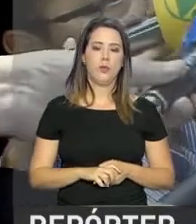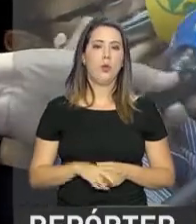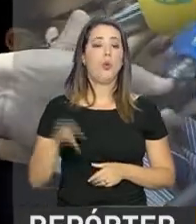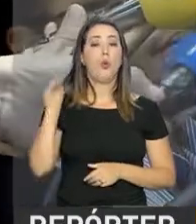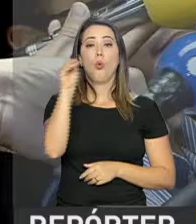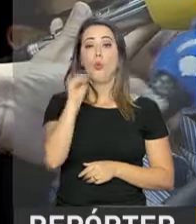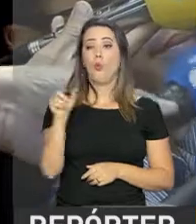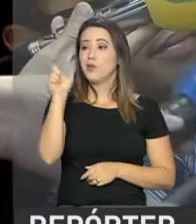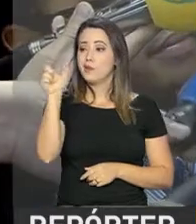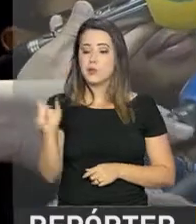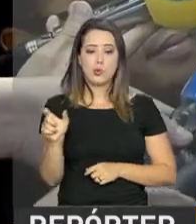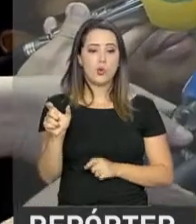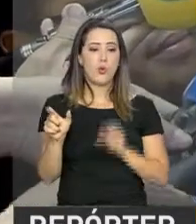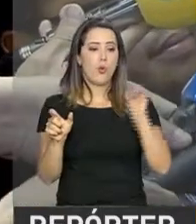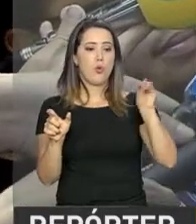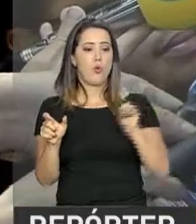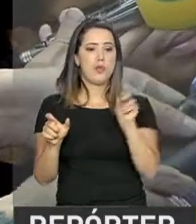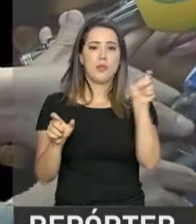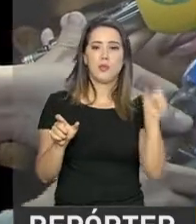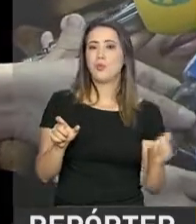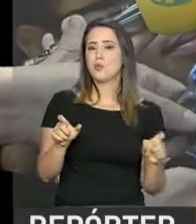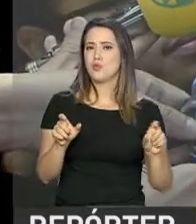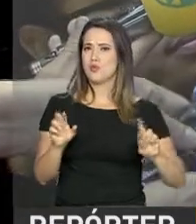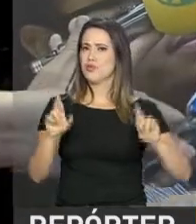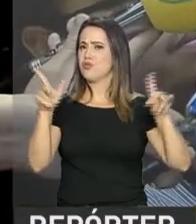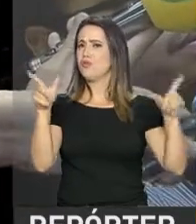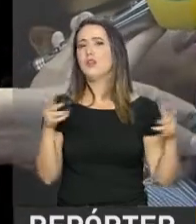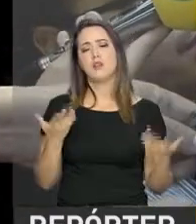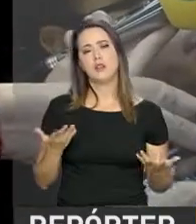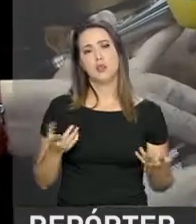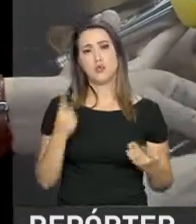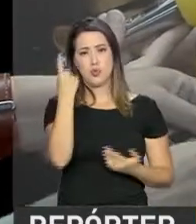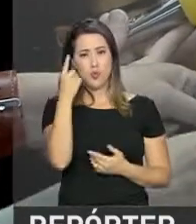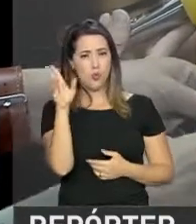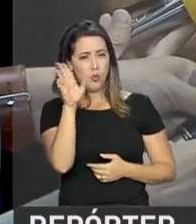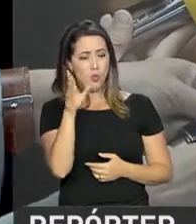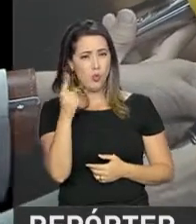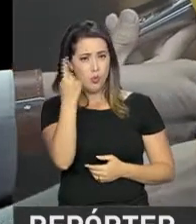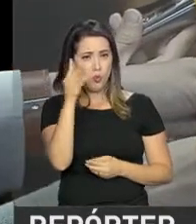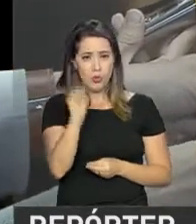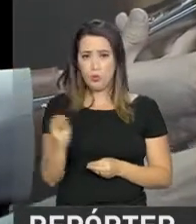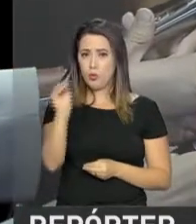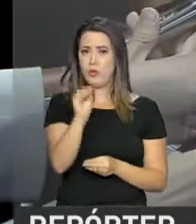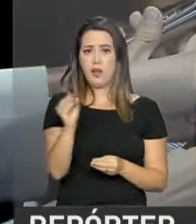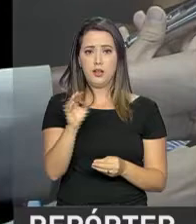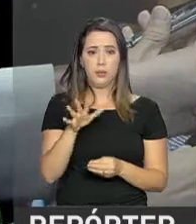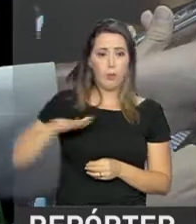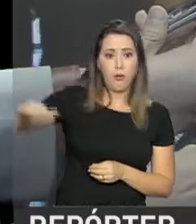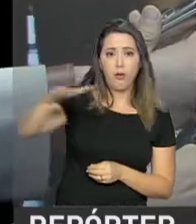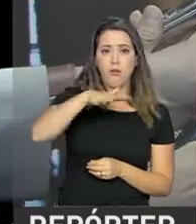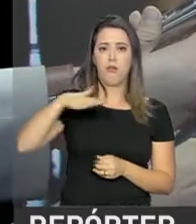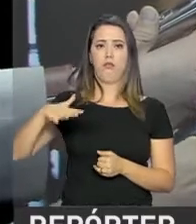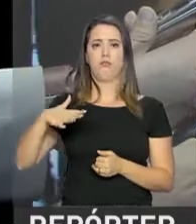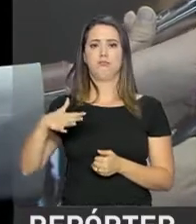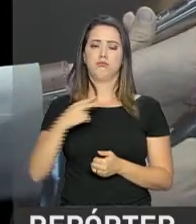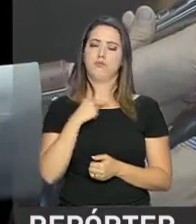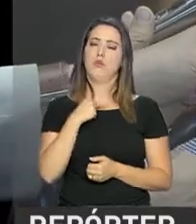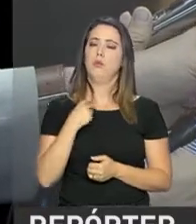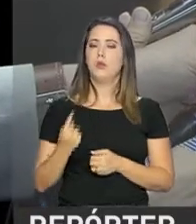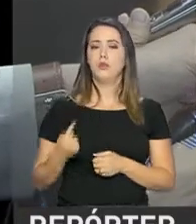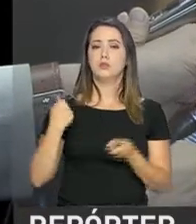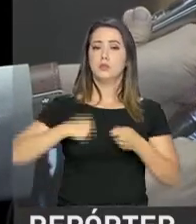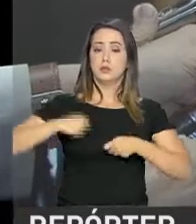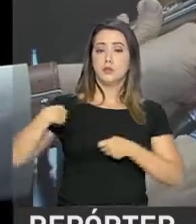caso. Não há um tratamento coletivo que resolva tudo a todos. De modo que nós temos que, enquanto governo,